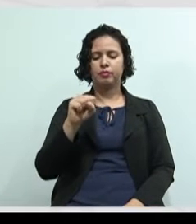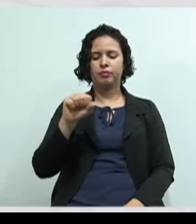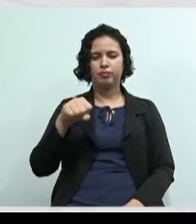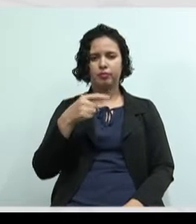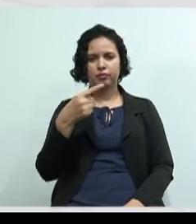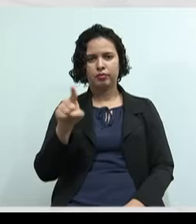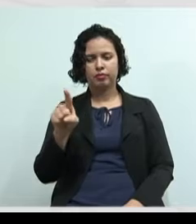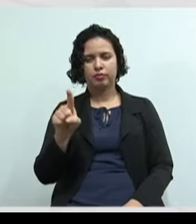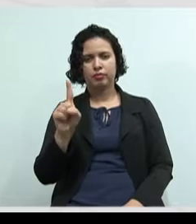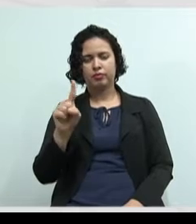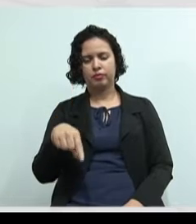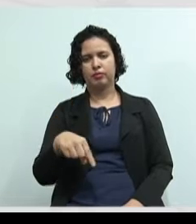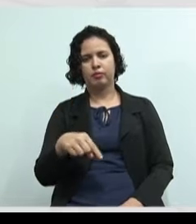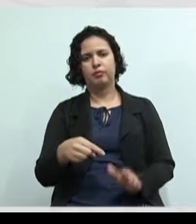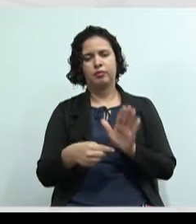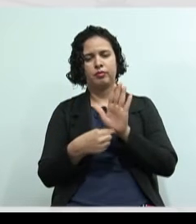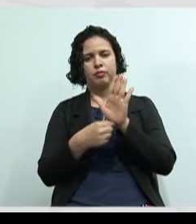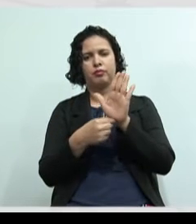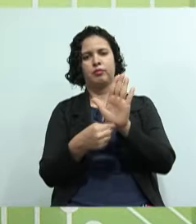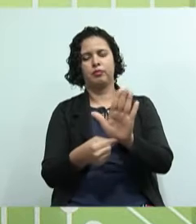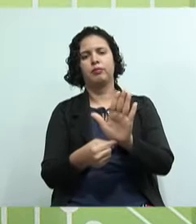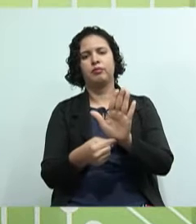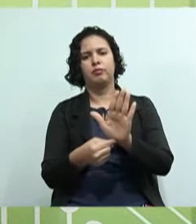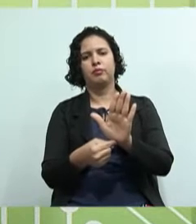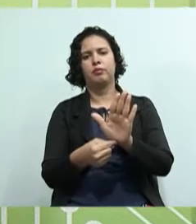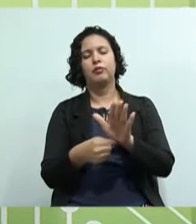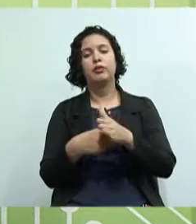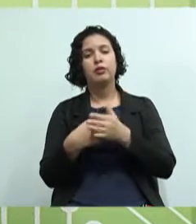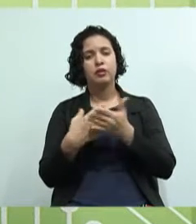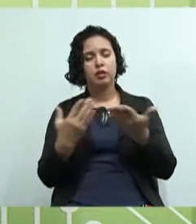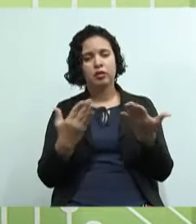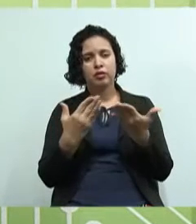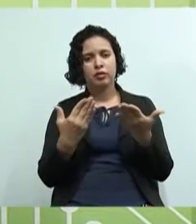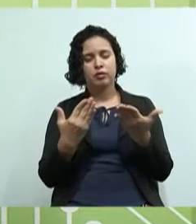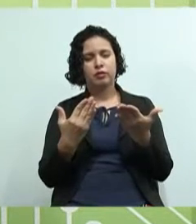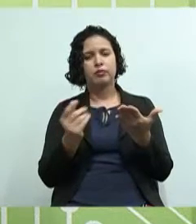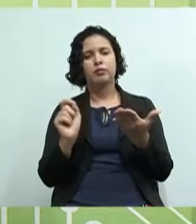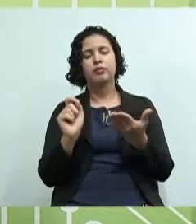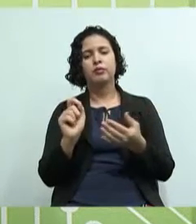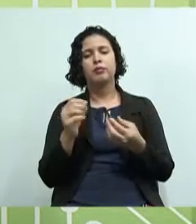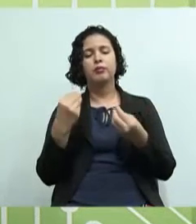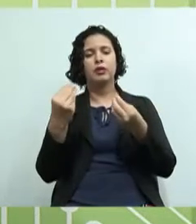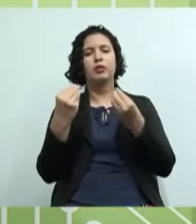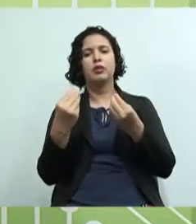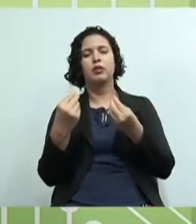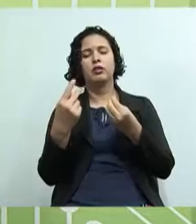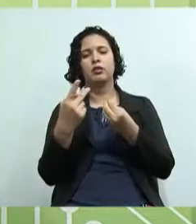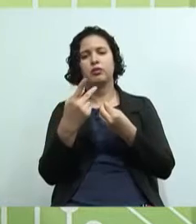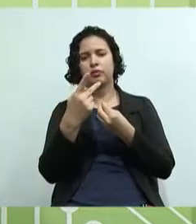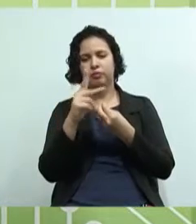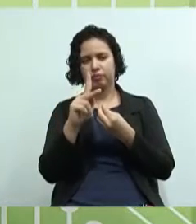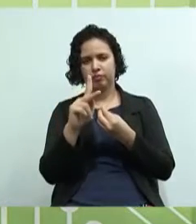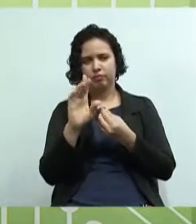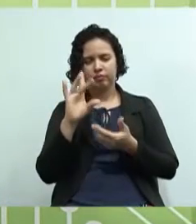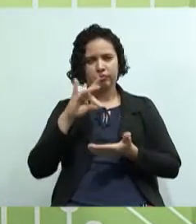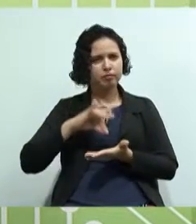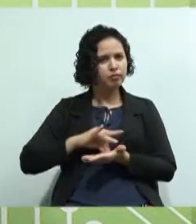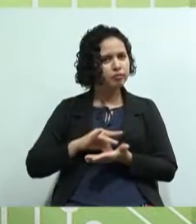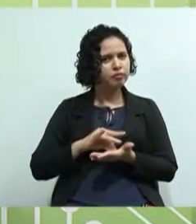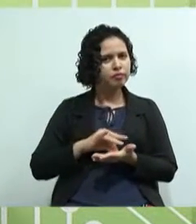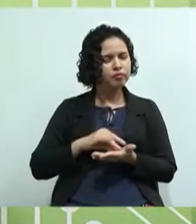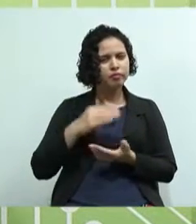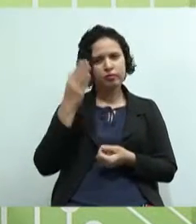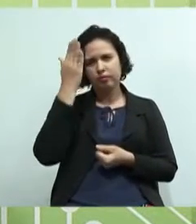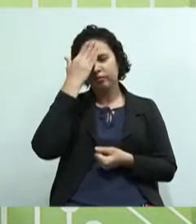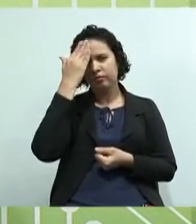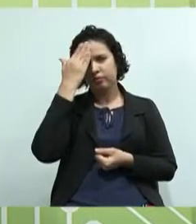de existir da organização. Vem aqui para mim, querido. Deixa eu te mostrar uma coisa. Para que você existe nesse mundo? Você acredita que você